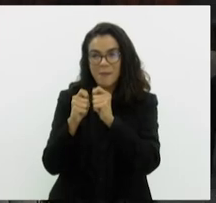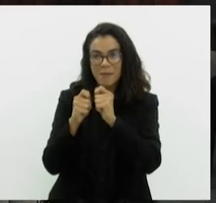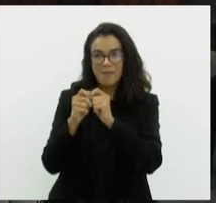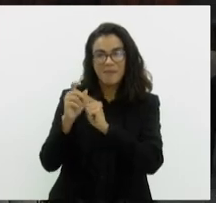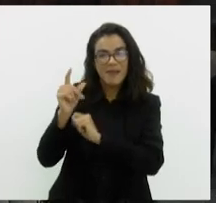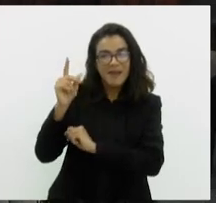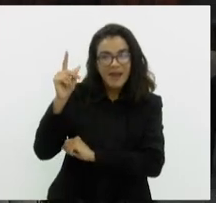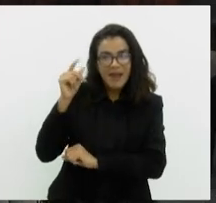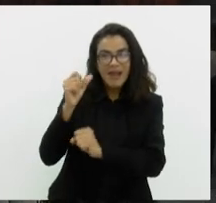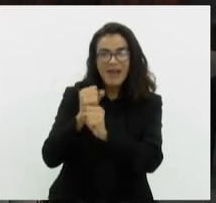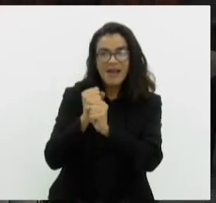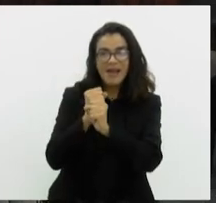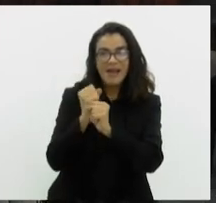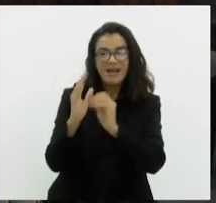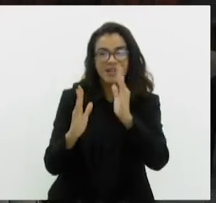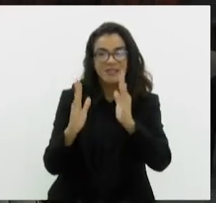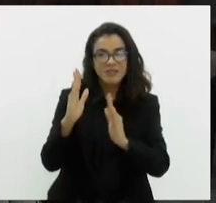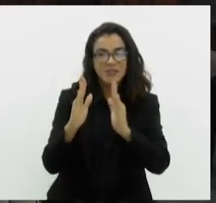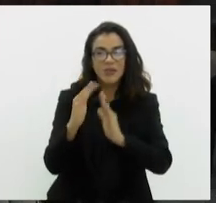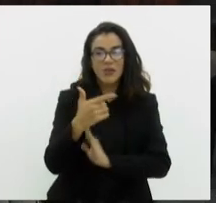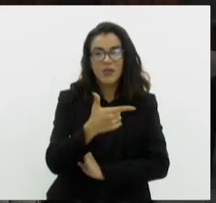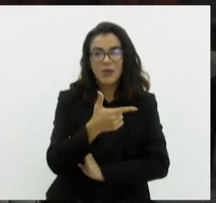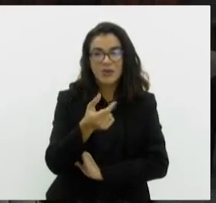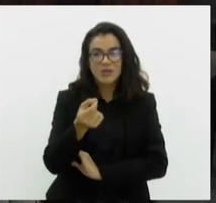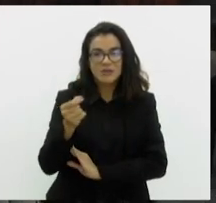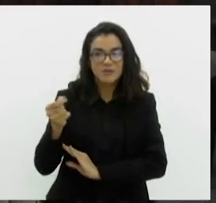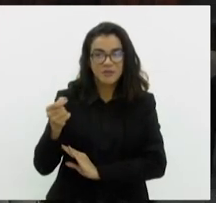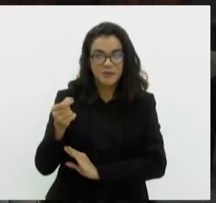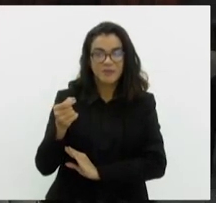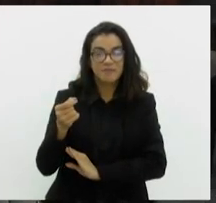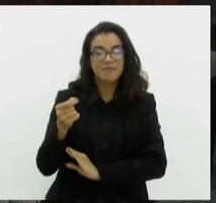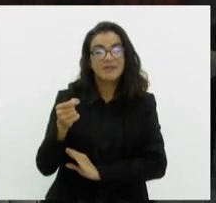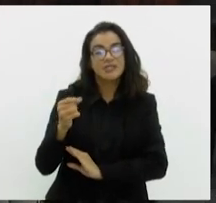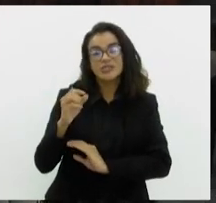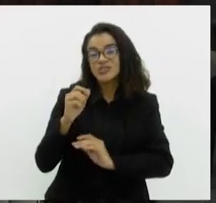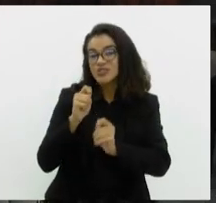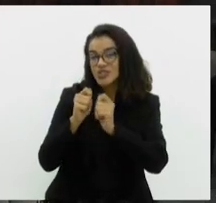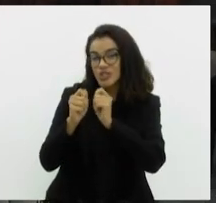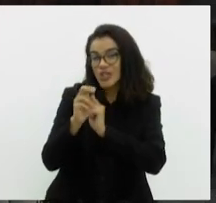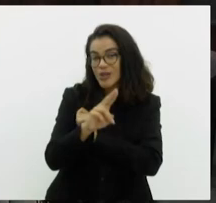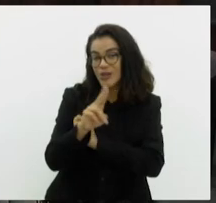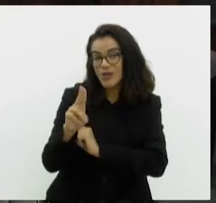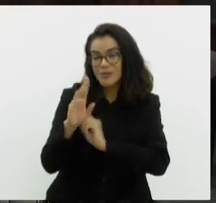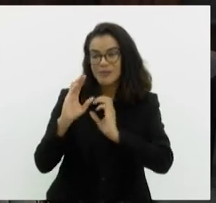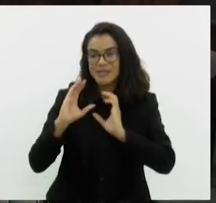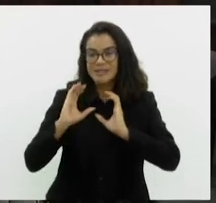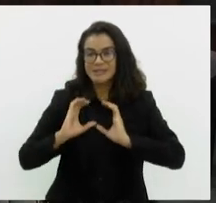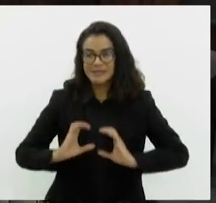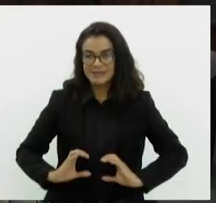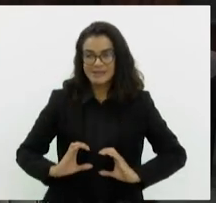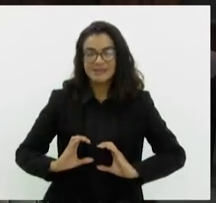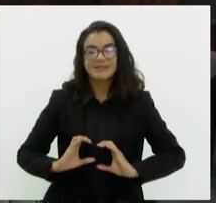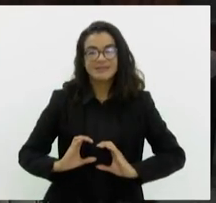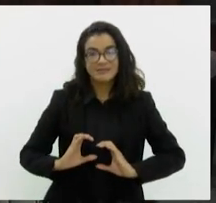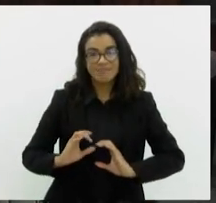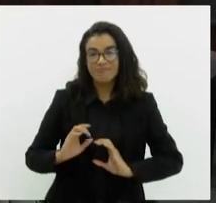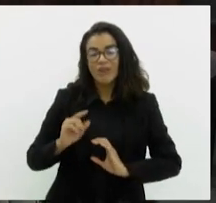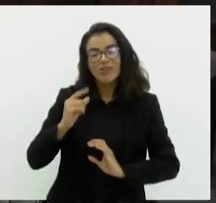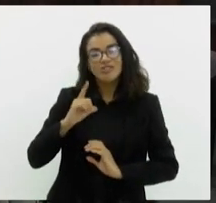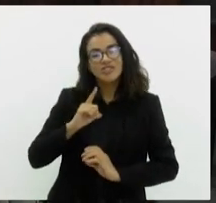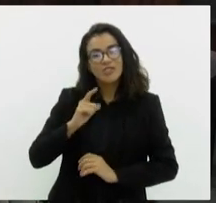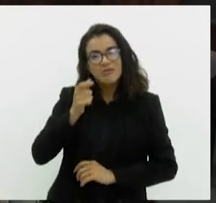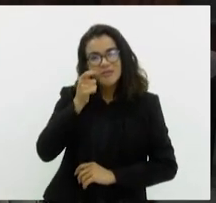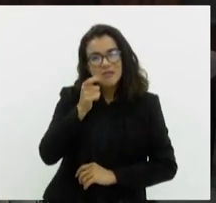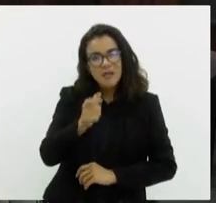anos 2000, um jornalzinho comunitário chamado O Cidadão, e nós tínhamos toda uma perspectiva de trabalhar a